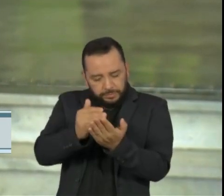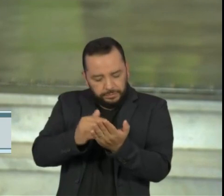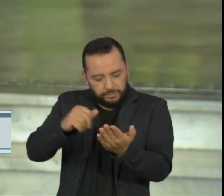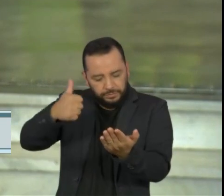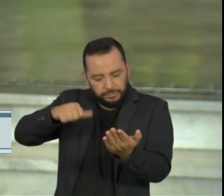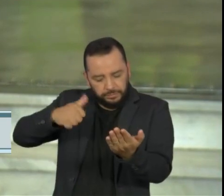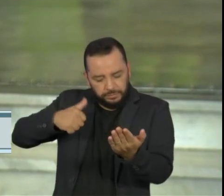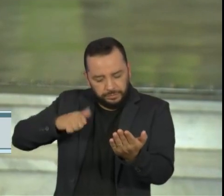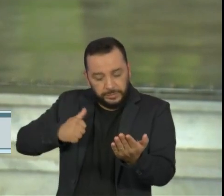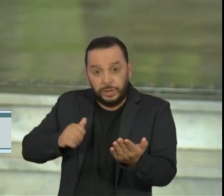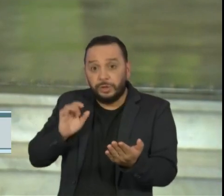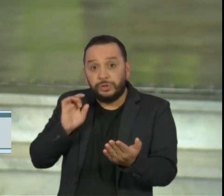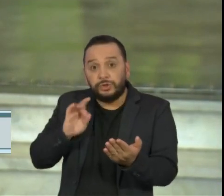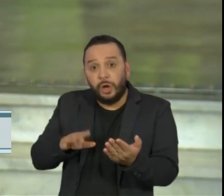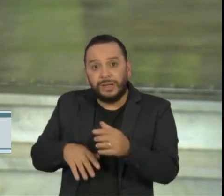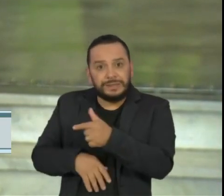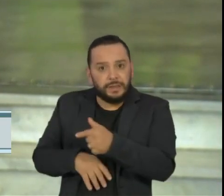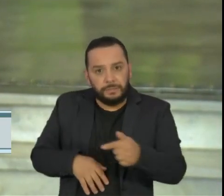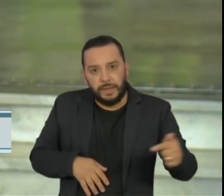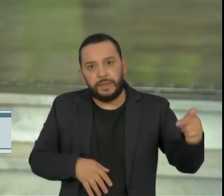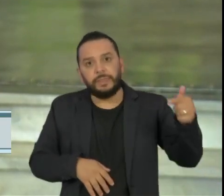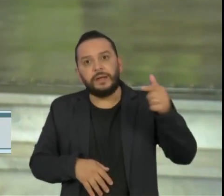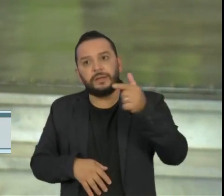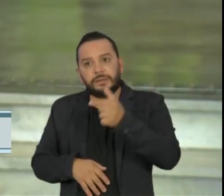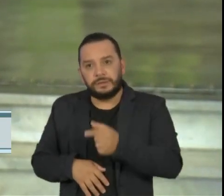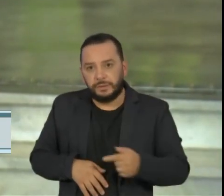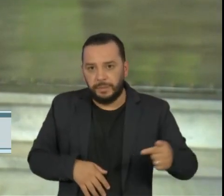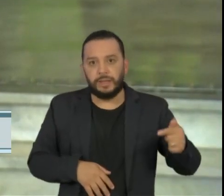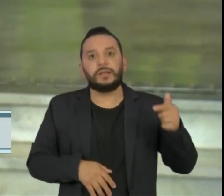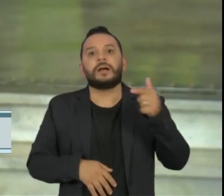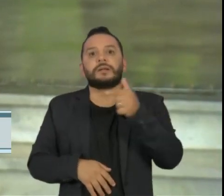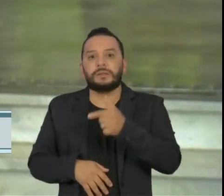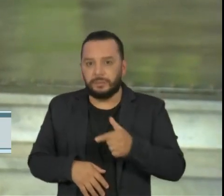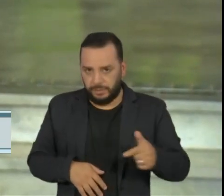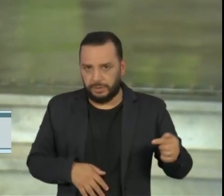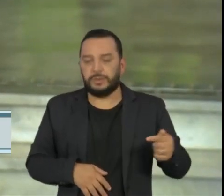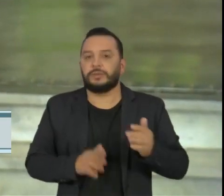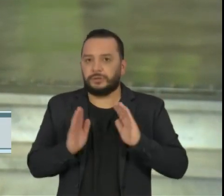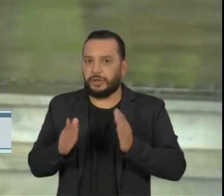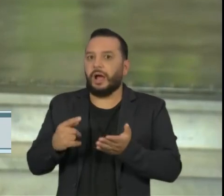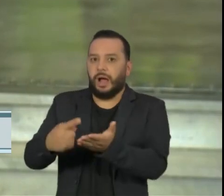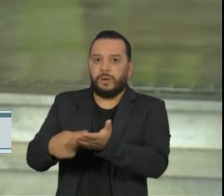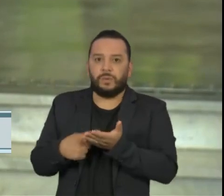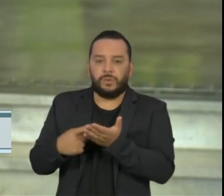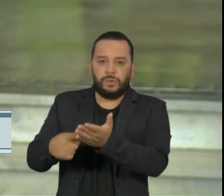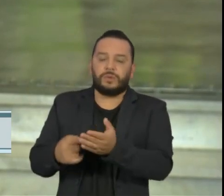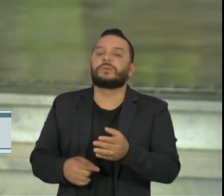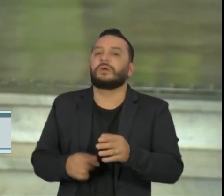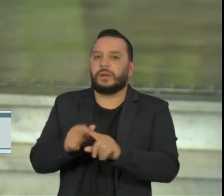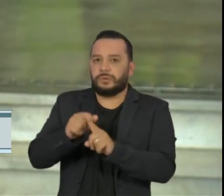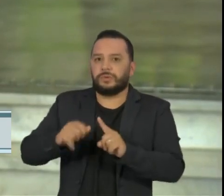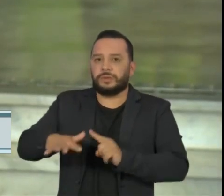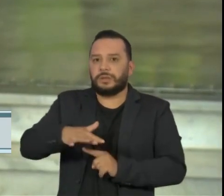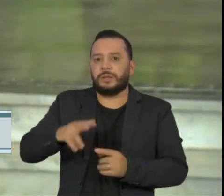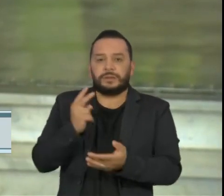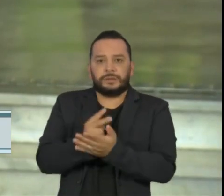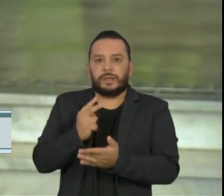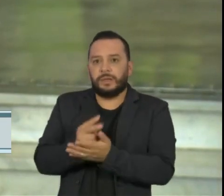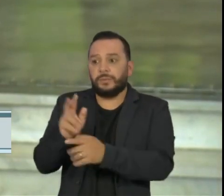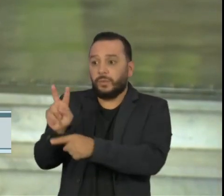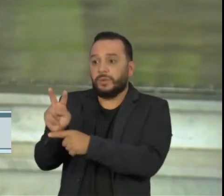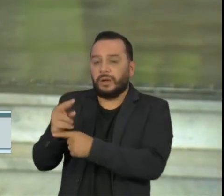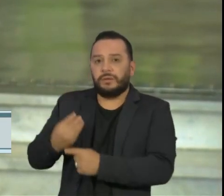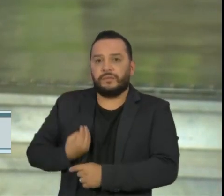decisão da semana. Foi um acordo que nós fizemos aqui com a sociedade, né, de sempre honrar o compromisso com as vidas e ter